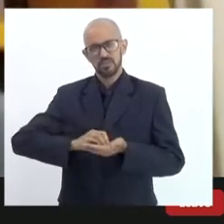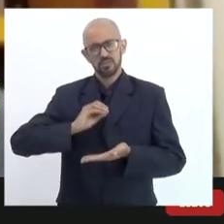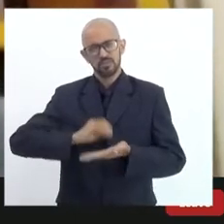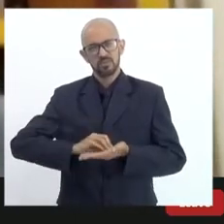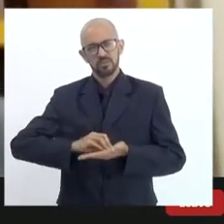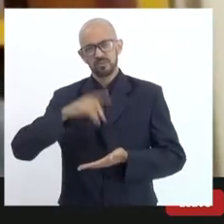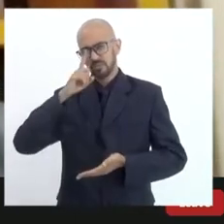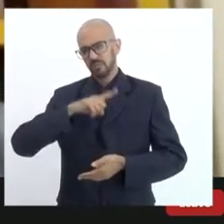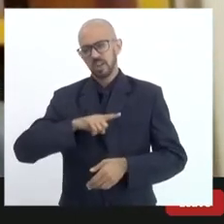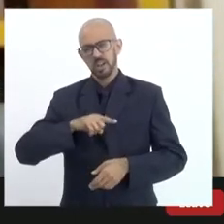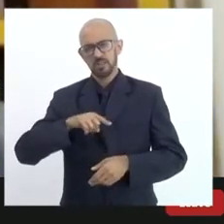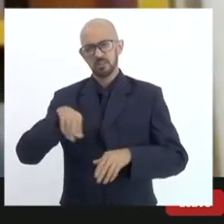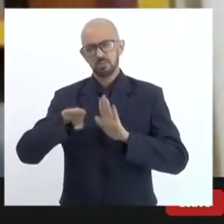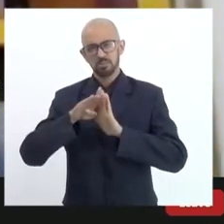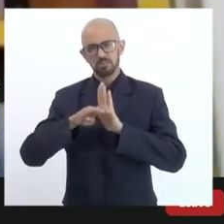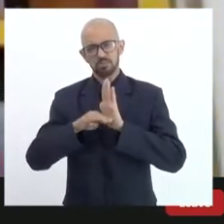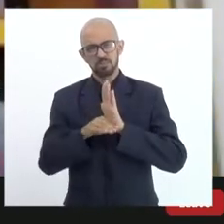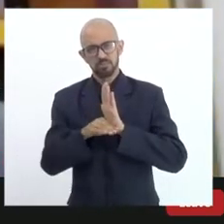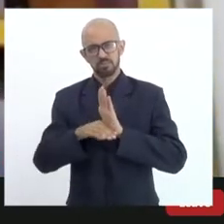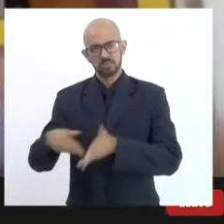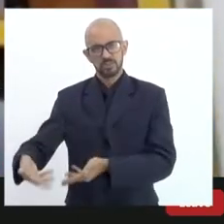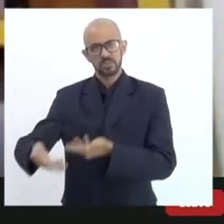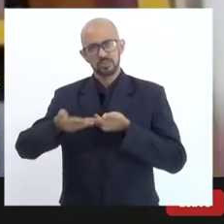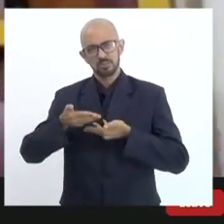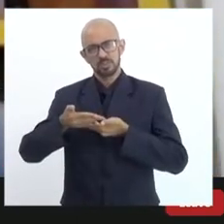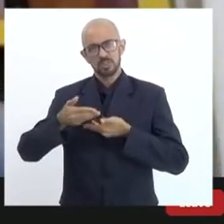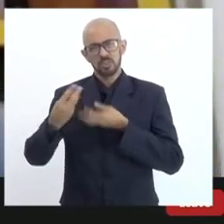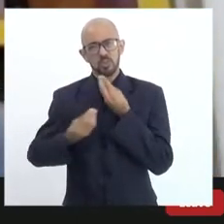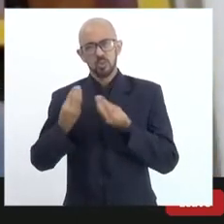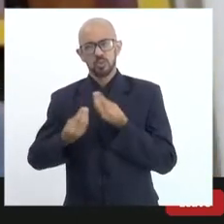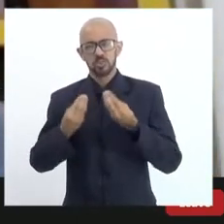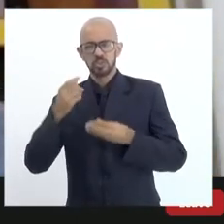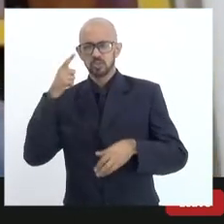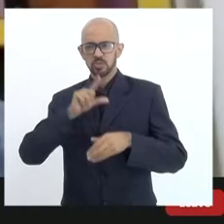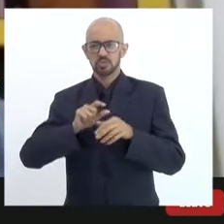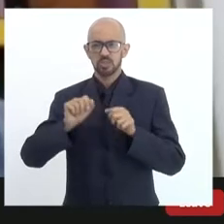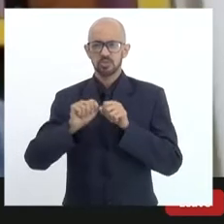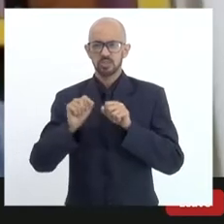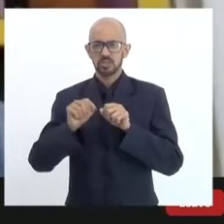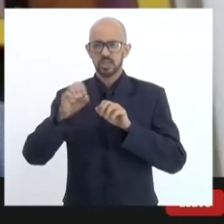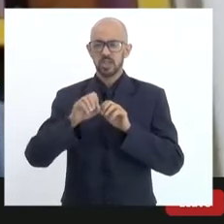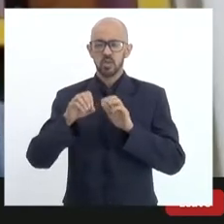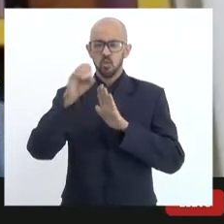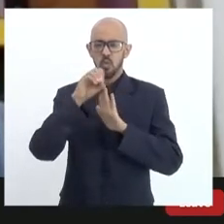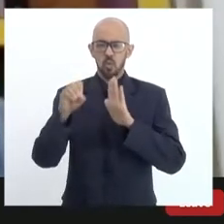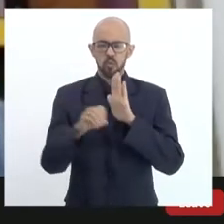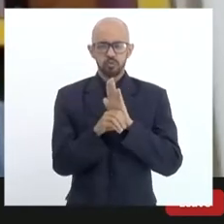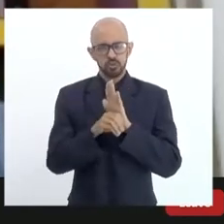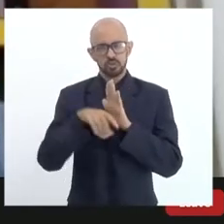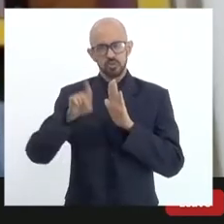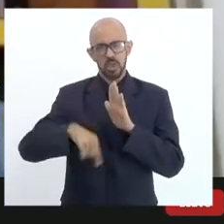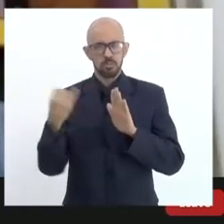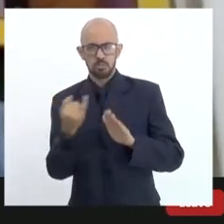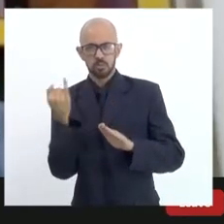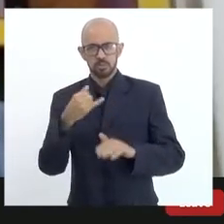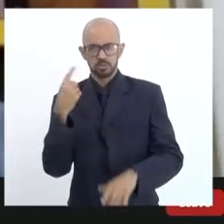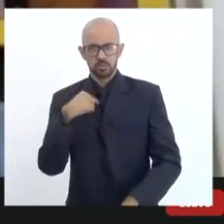de fato de atendimento. Então, como é que nós conseguimos oficializar isso, que vai ser muito importante para nós?